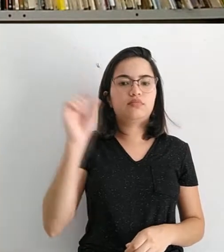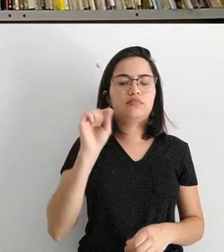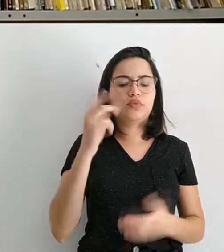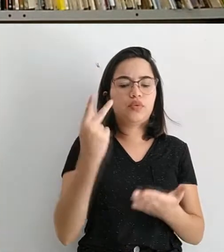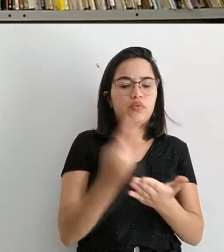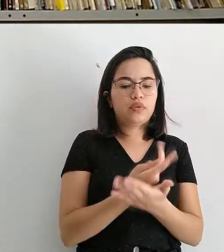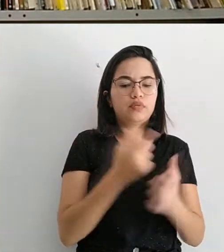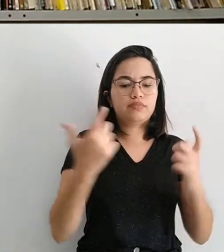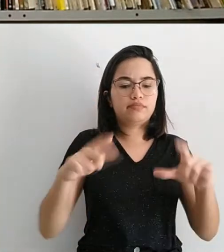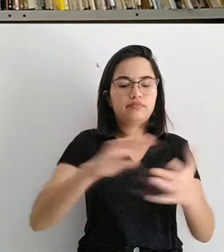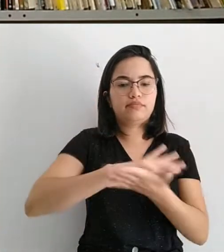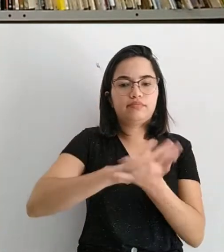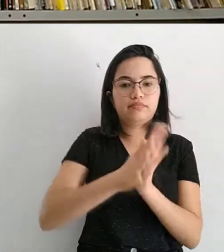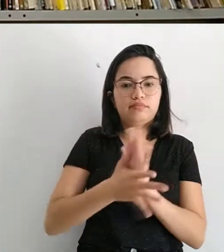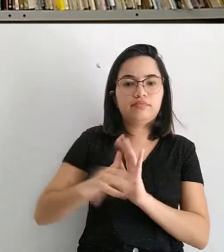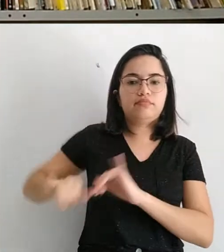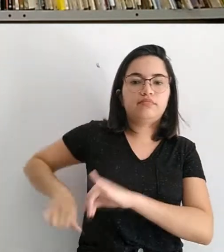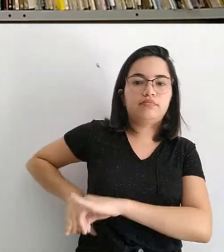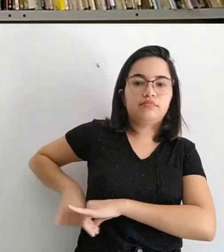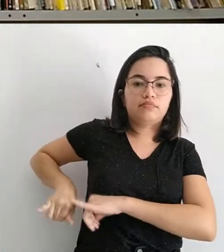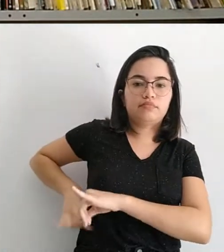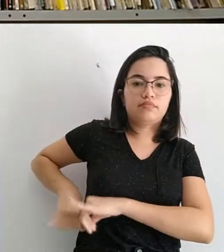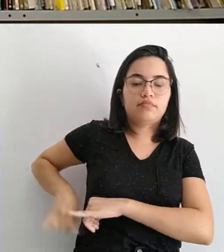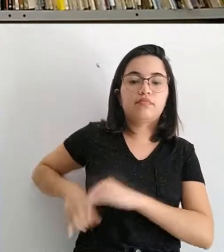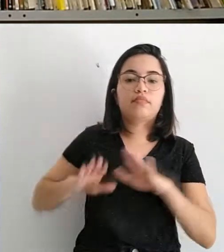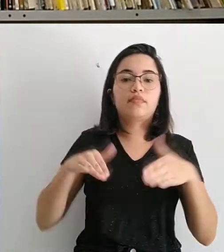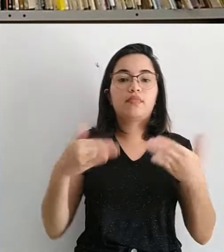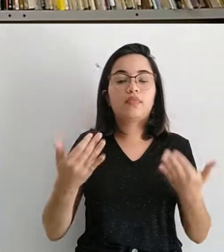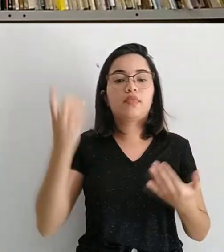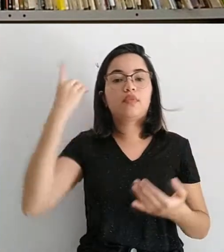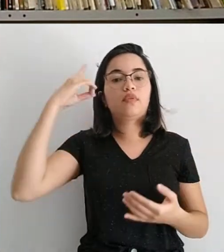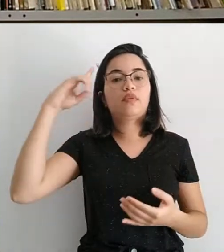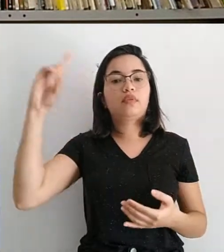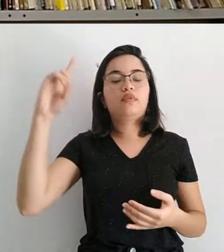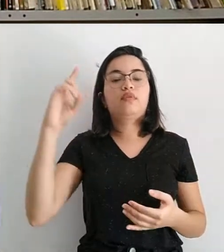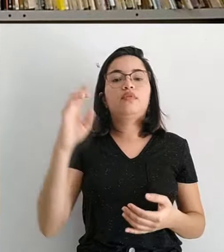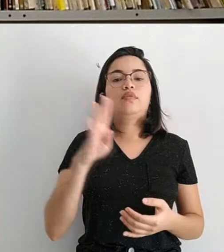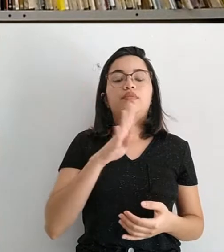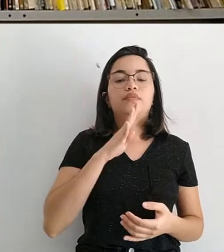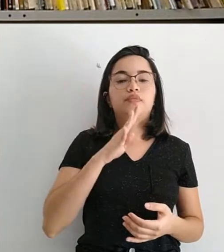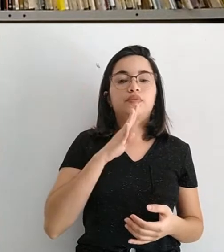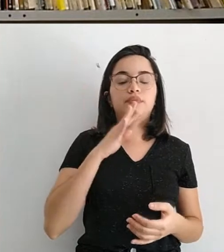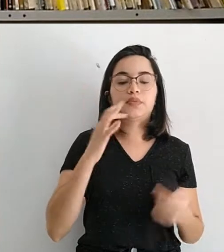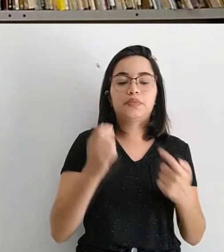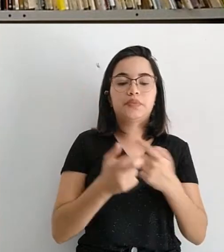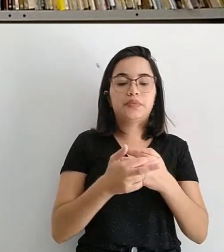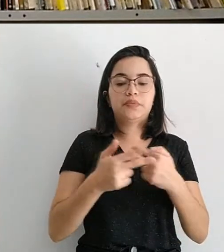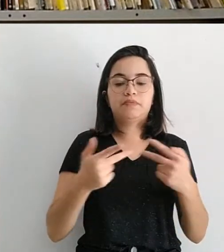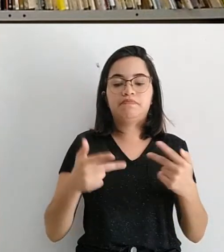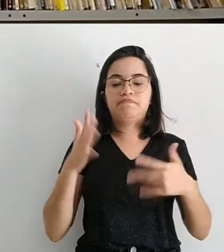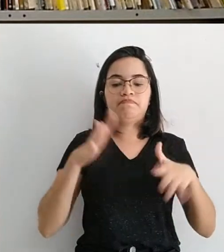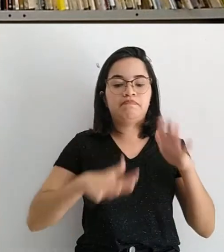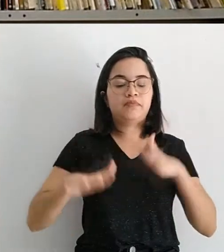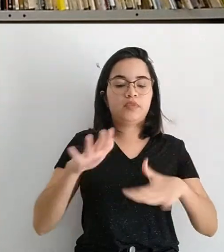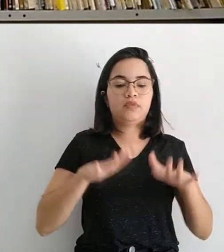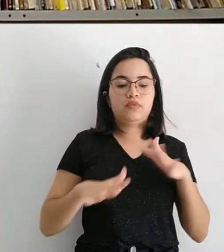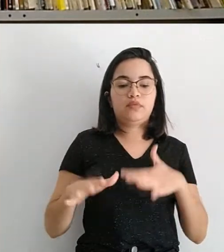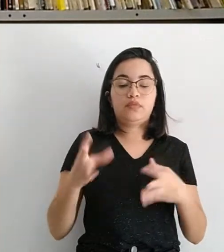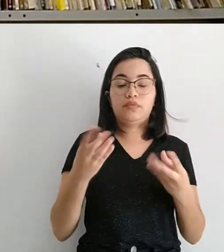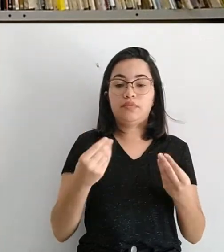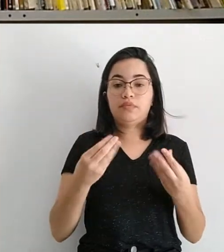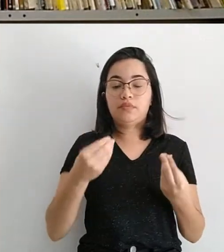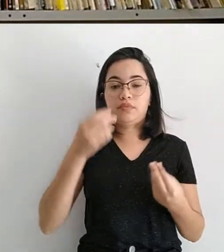lugar de destruição, de sofrimento. Então Deus conhece algo que talvez